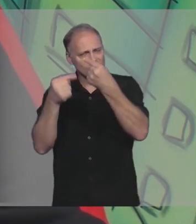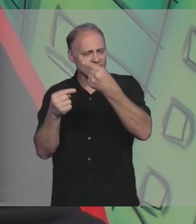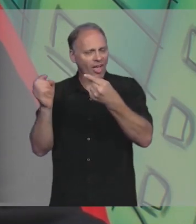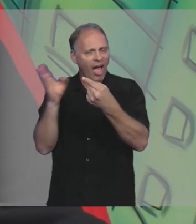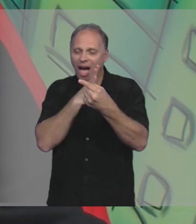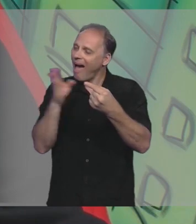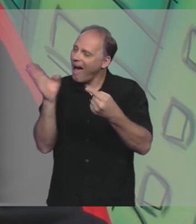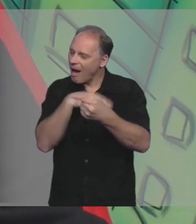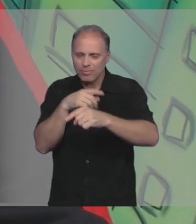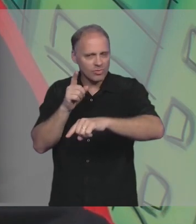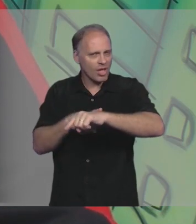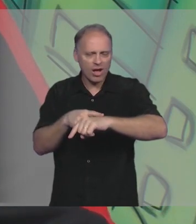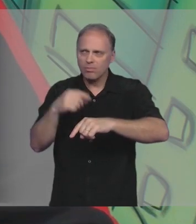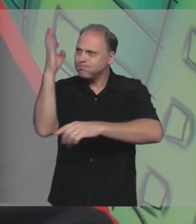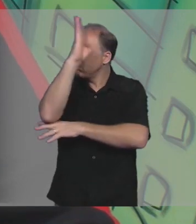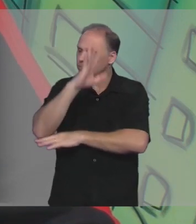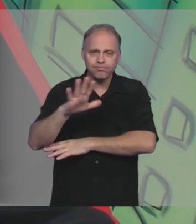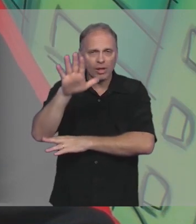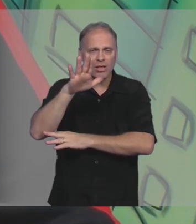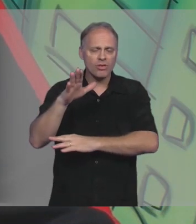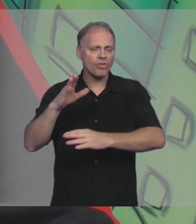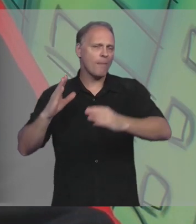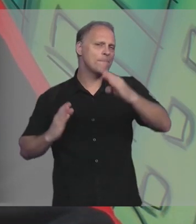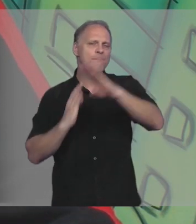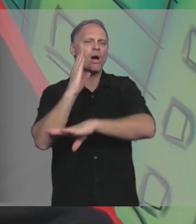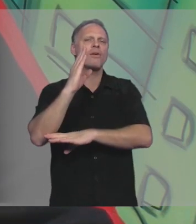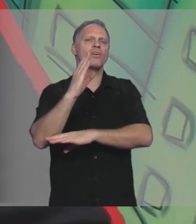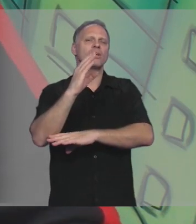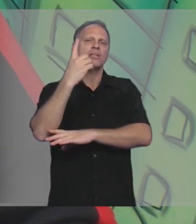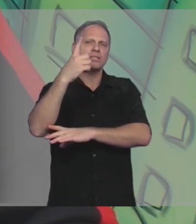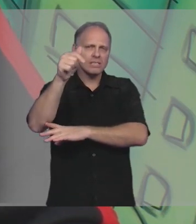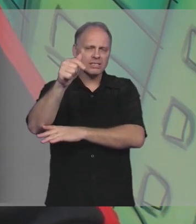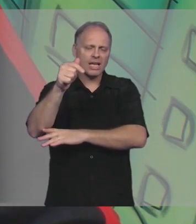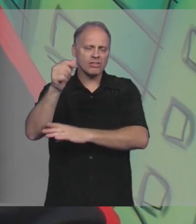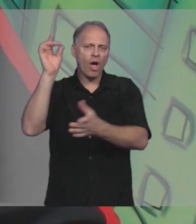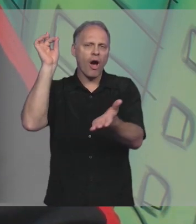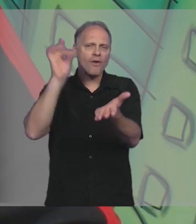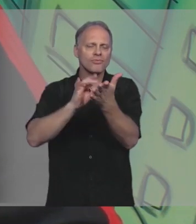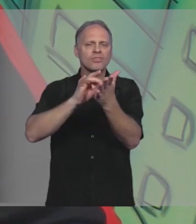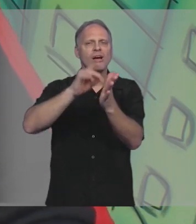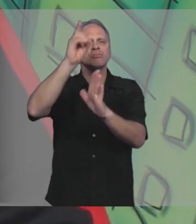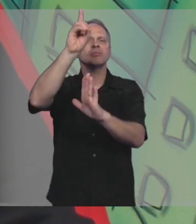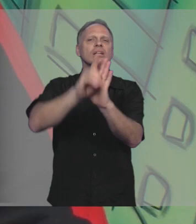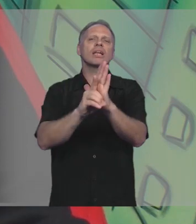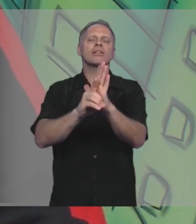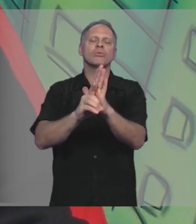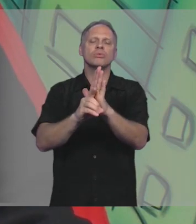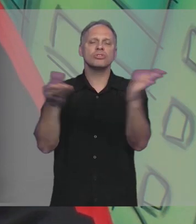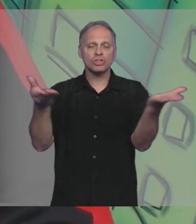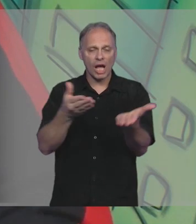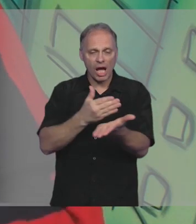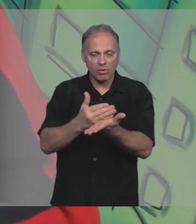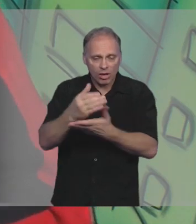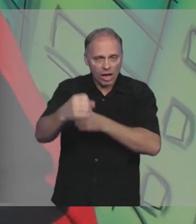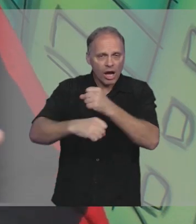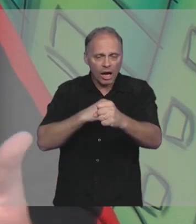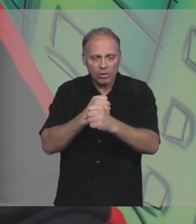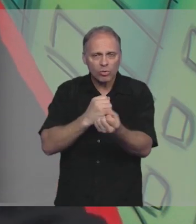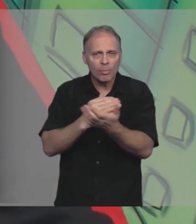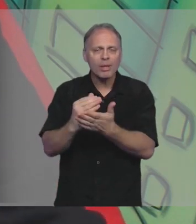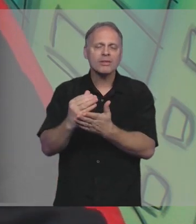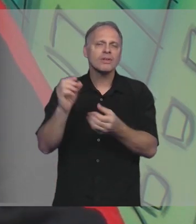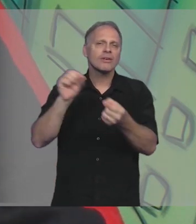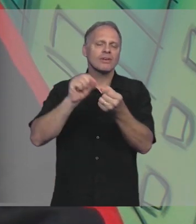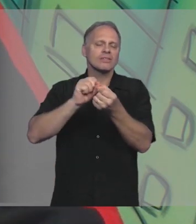acelerada também pelo Brasil, e já aprova em 2017, é sancionada em 2017, e esse ano já está se preparando a